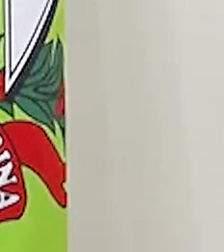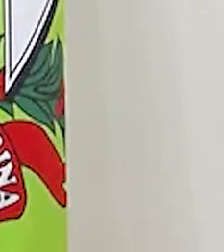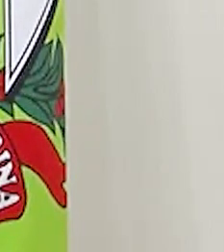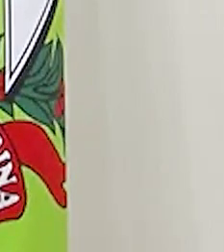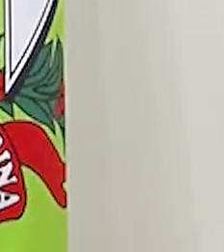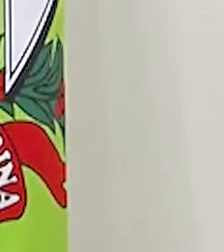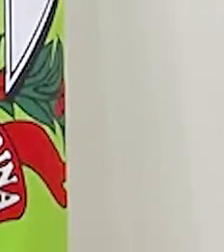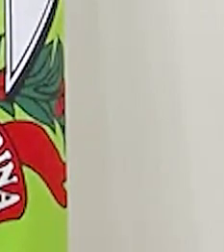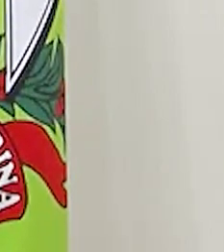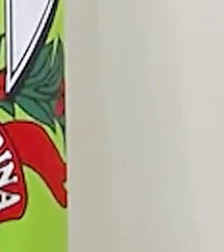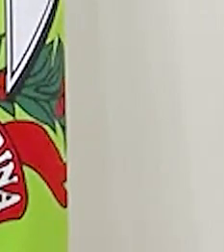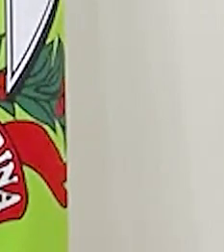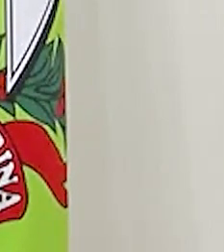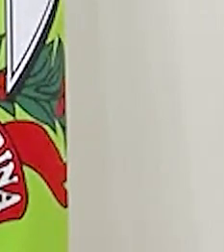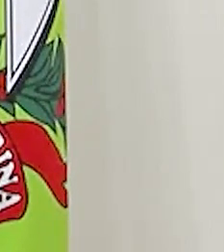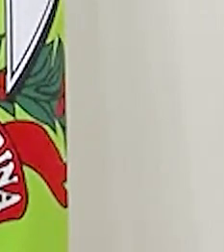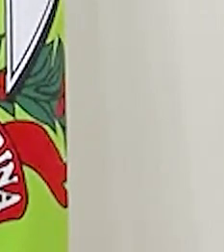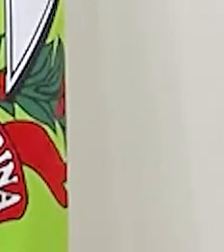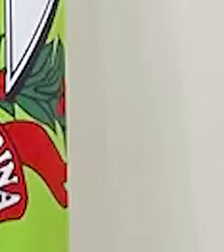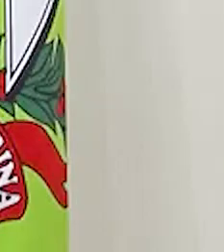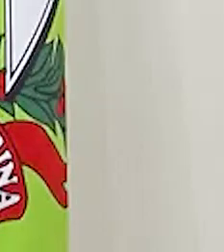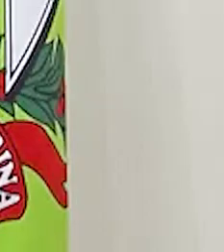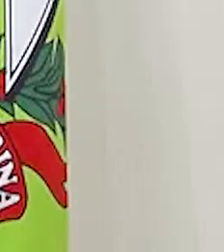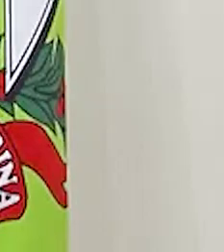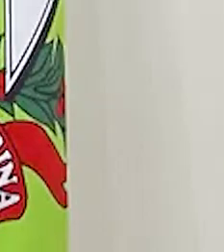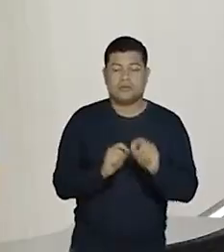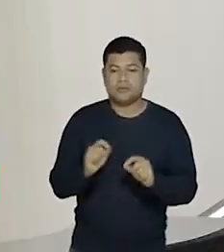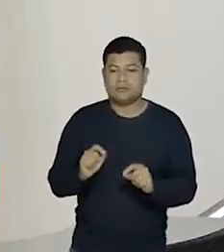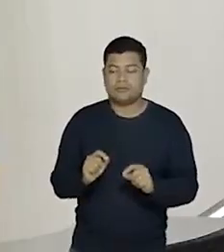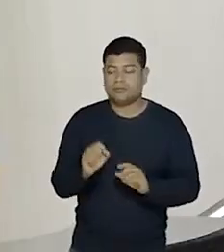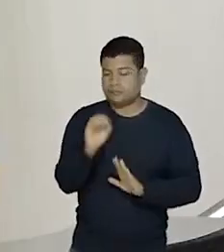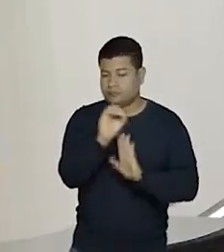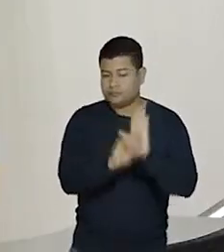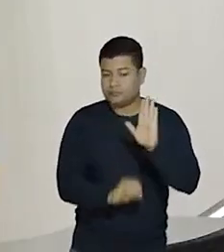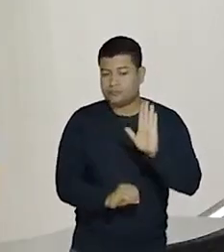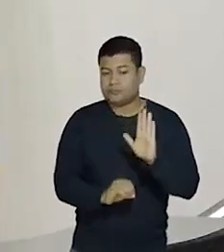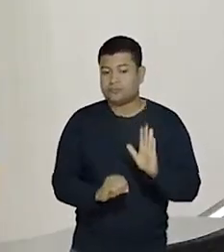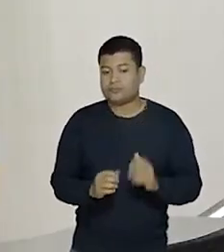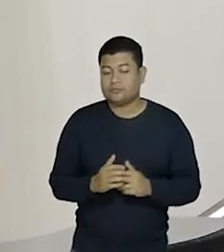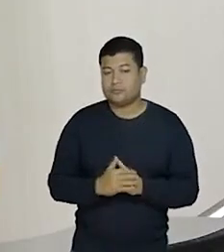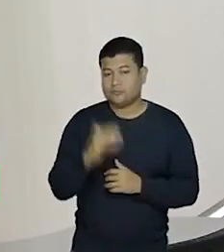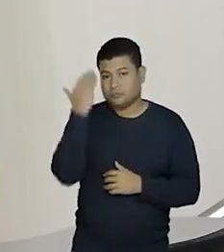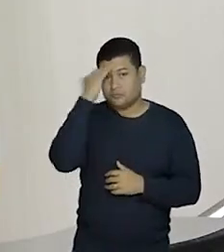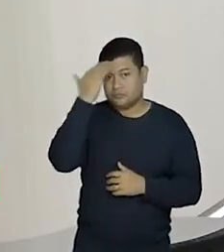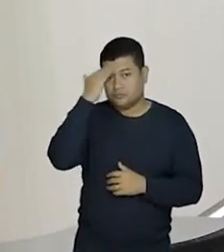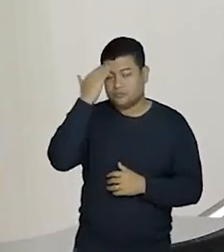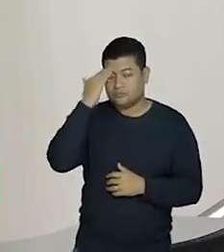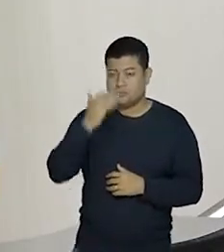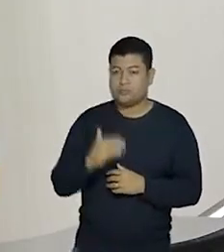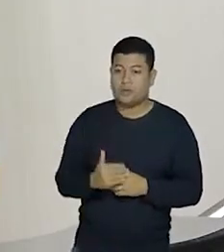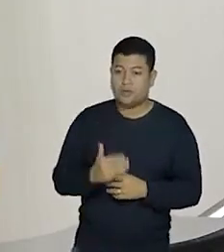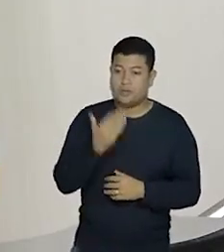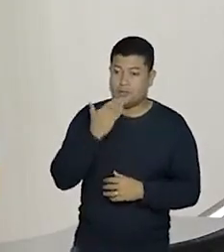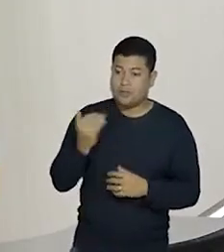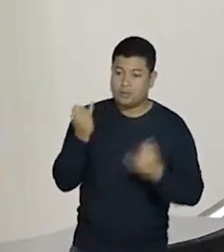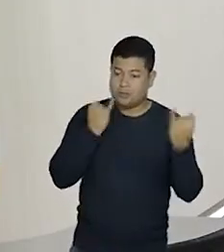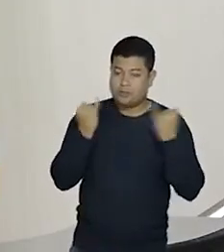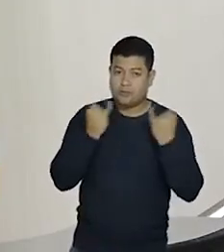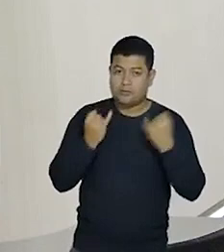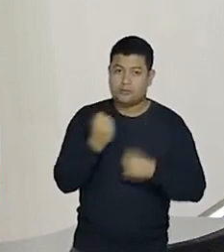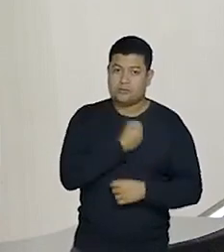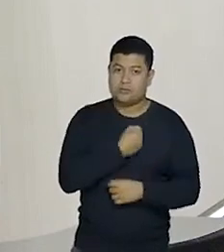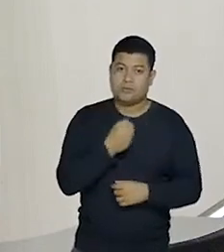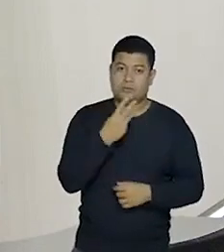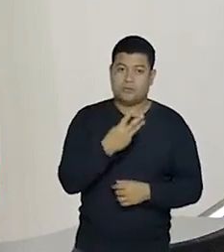para transportes de pacientes com obesidade Considerando o Ofício que encaminho pedido de informação número